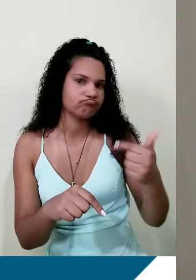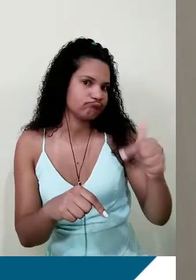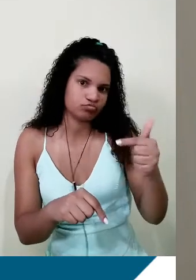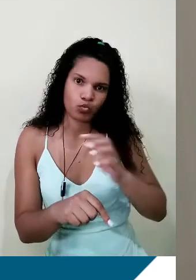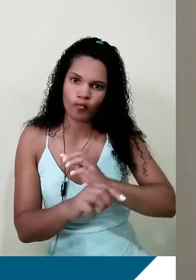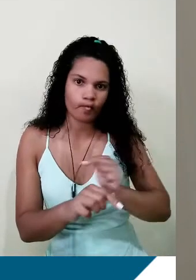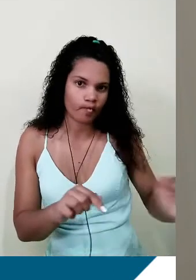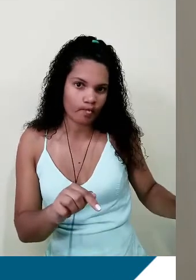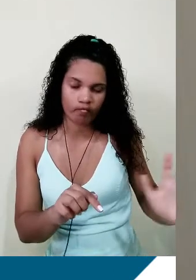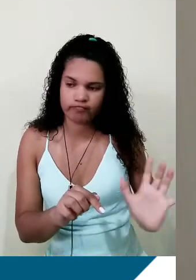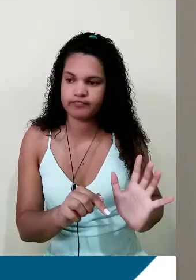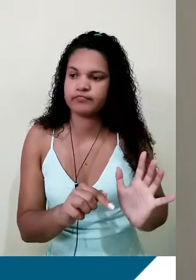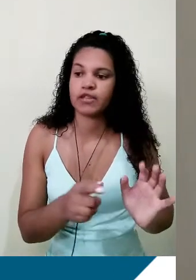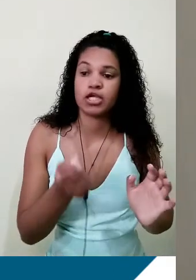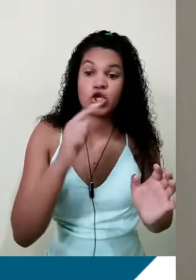a